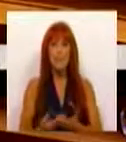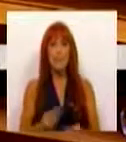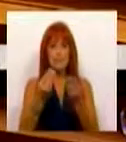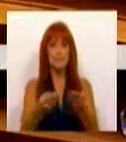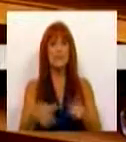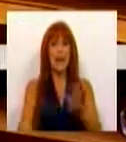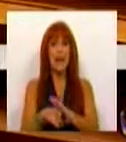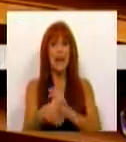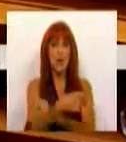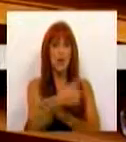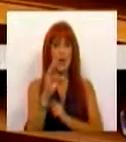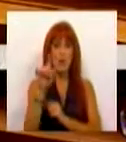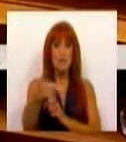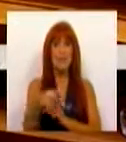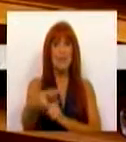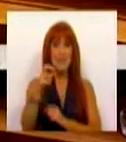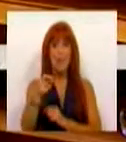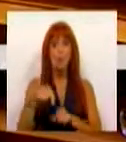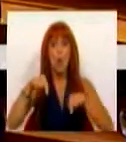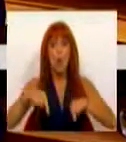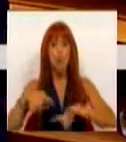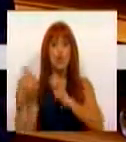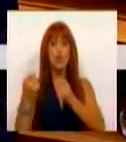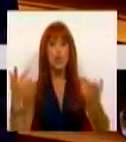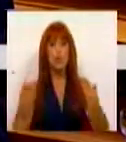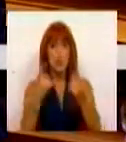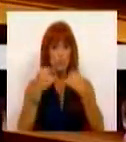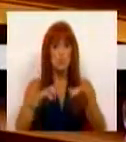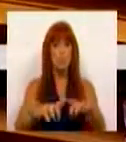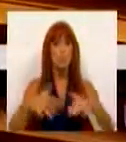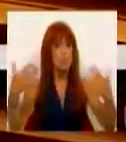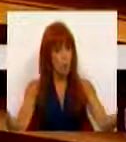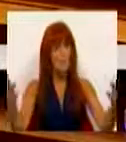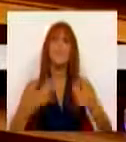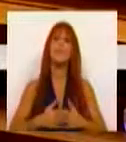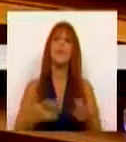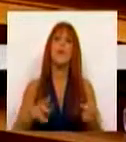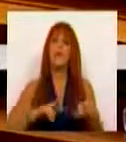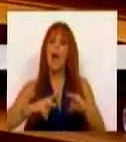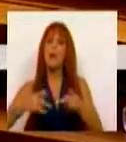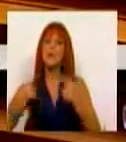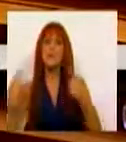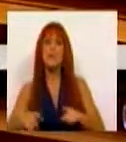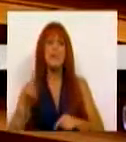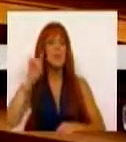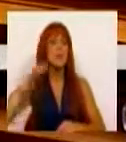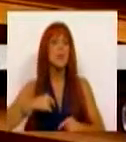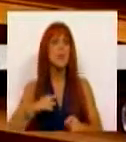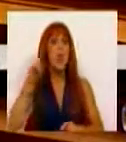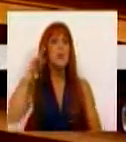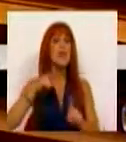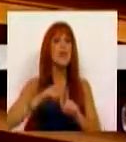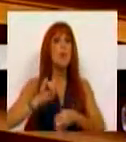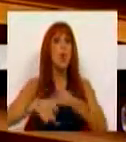proposta de Lei 9413 e que hoje discutimos em plenário. As alterações têm essencialmente como